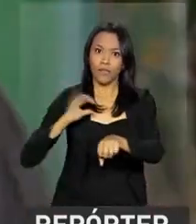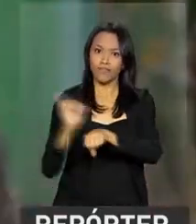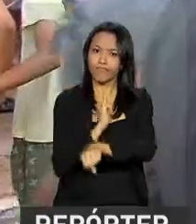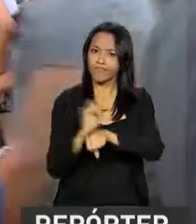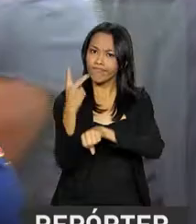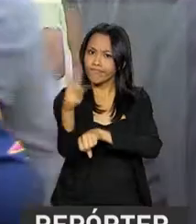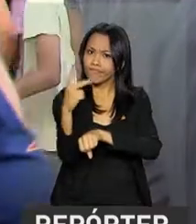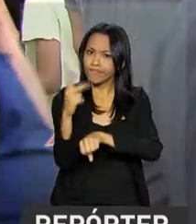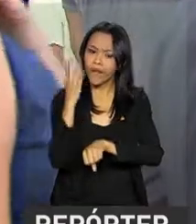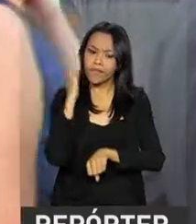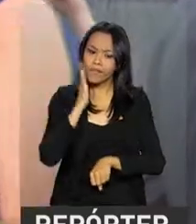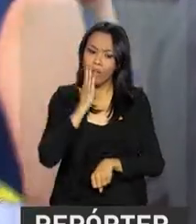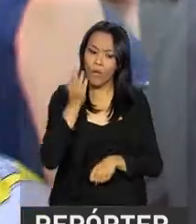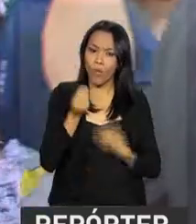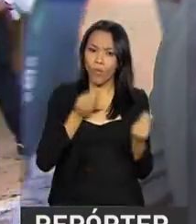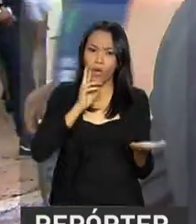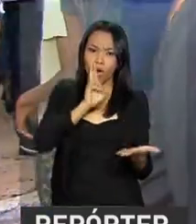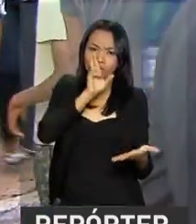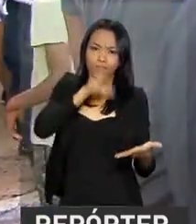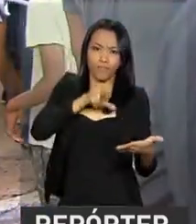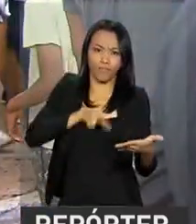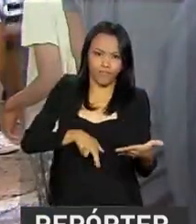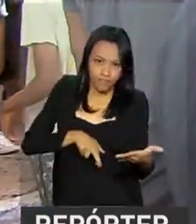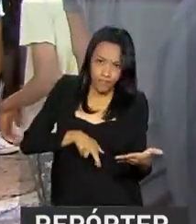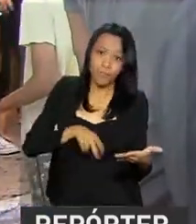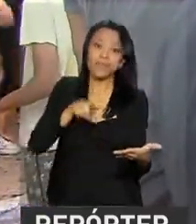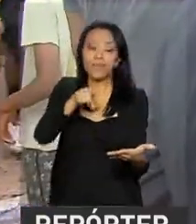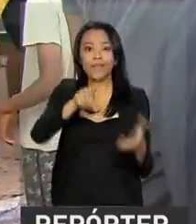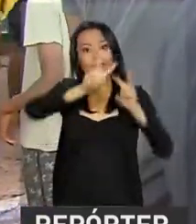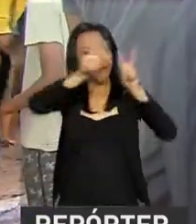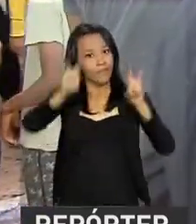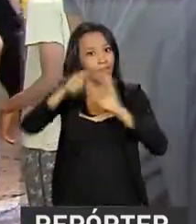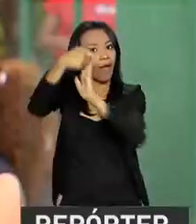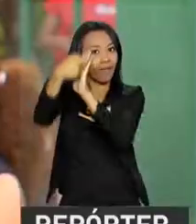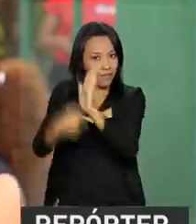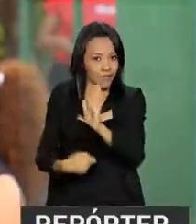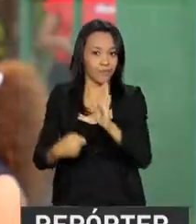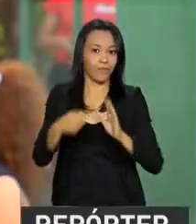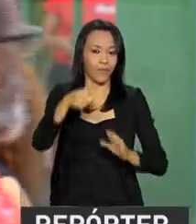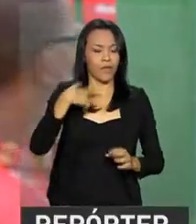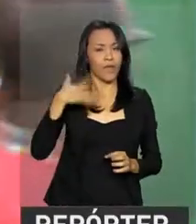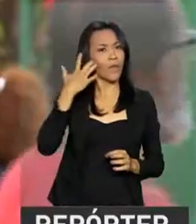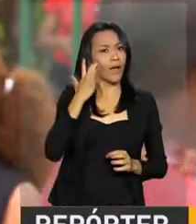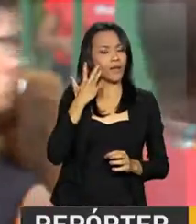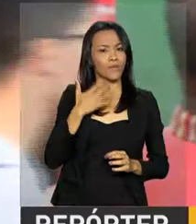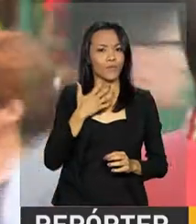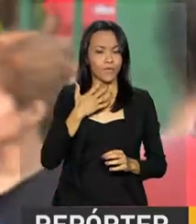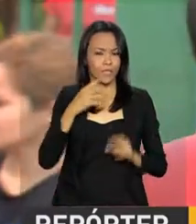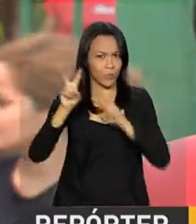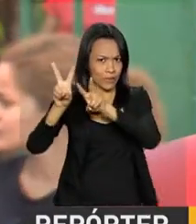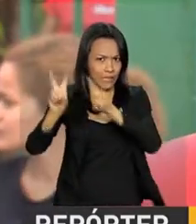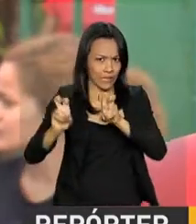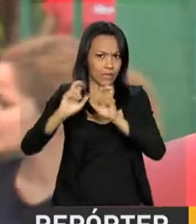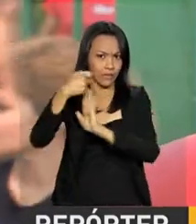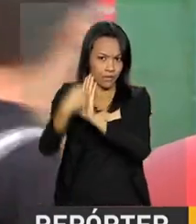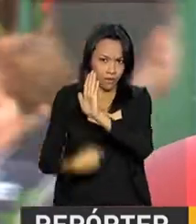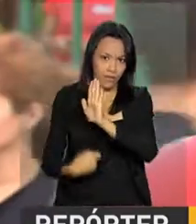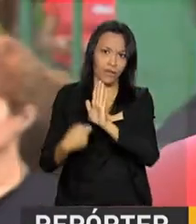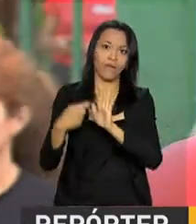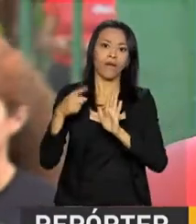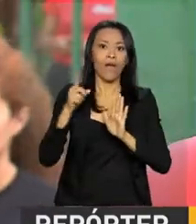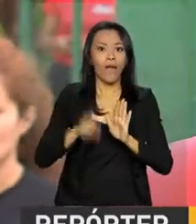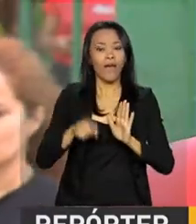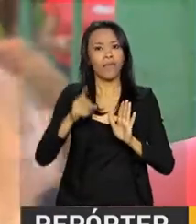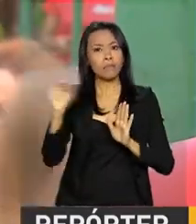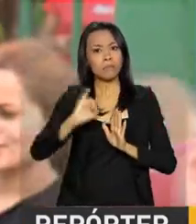para responder às perguntas que passa pelo tema da redação eu acho que o tempo vai ser bem relevante